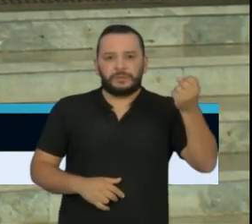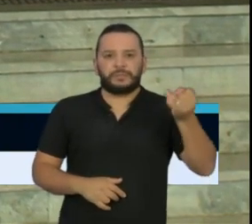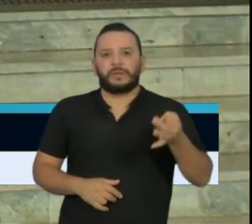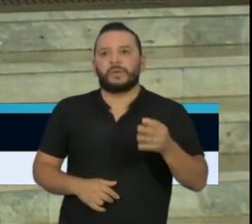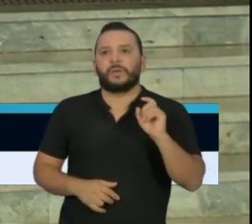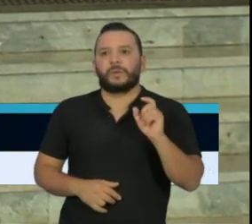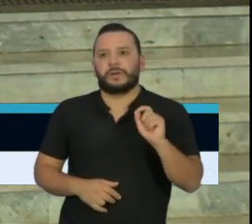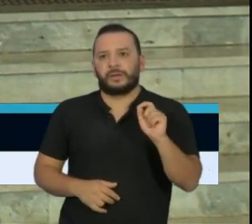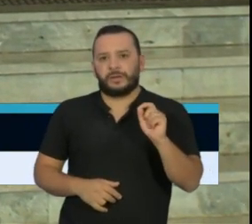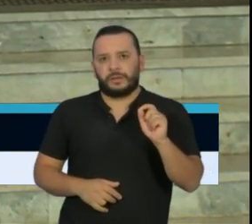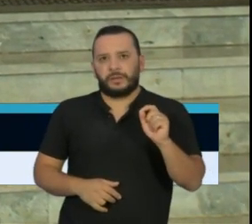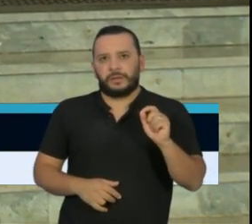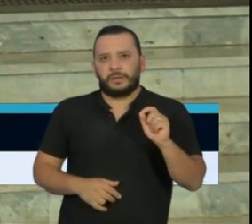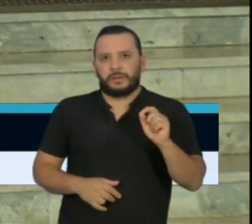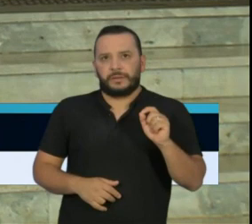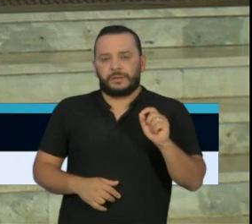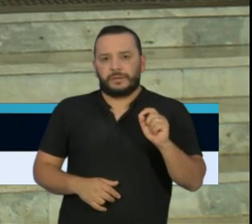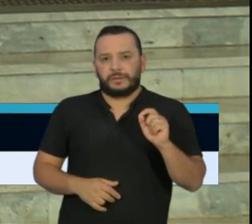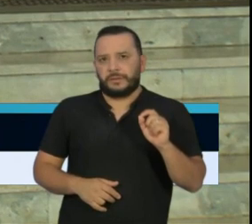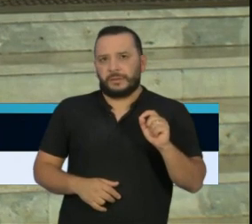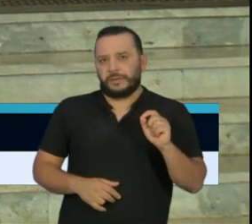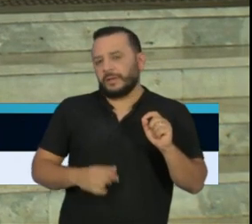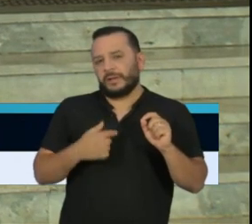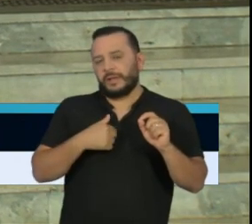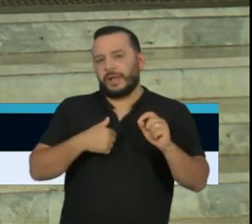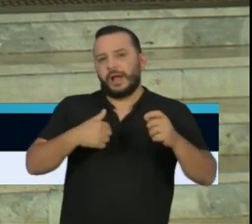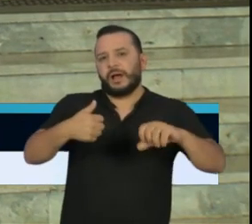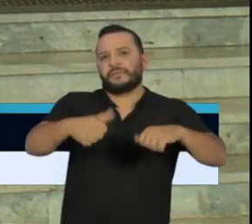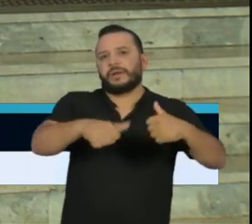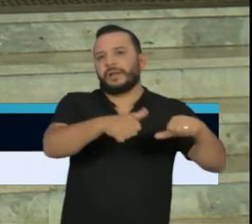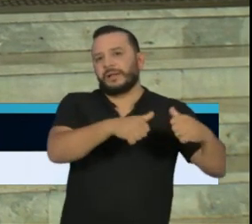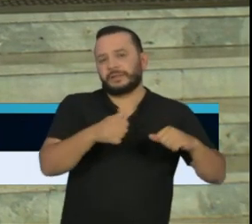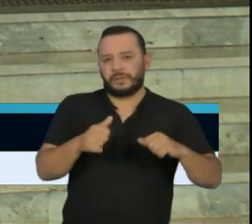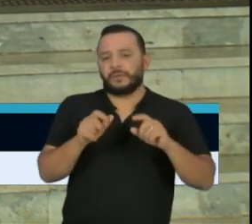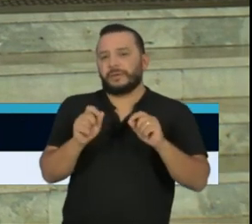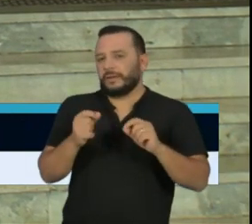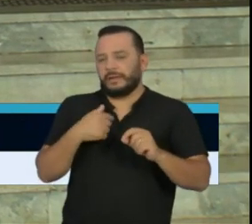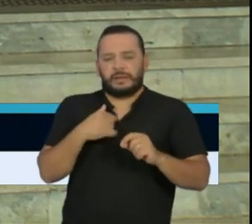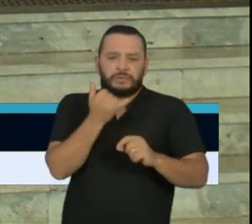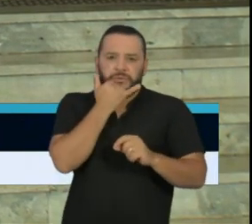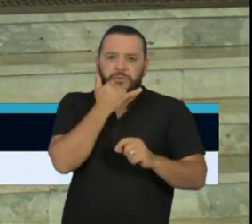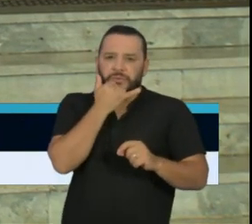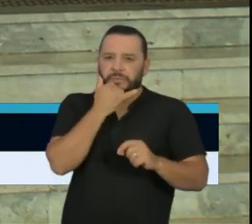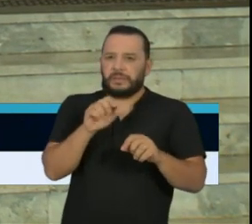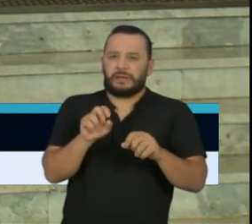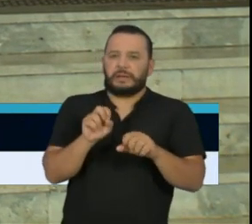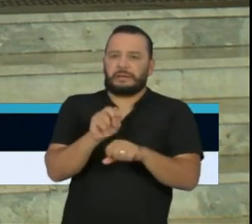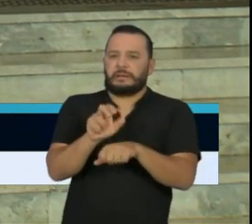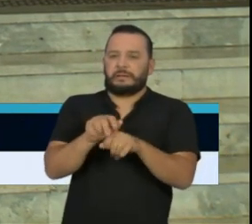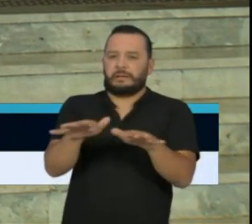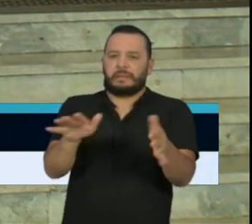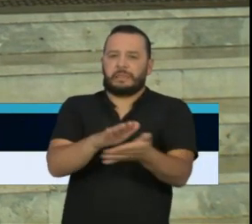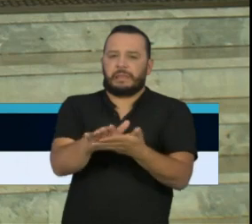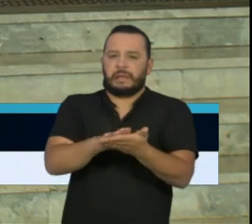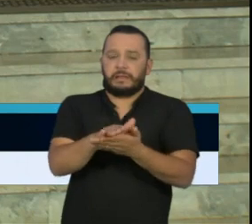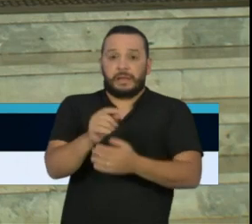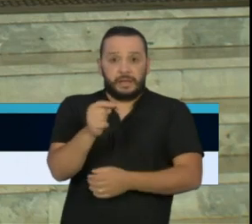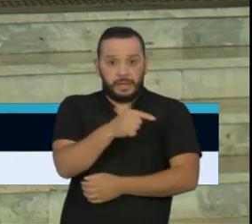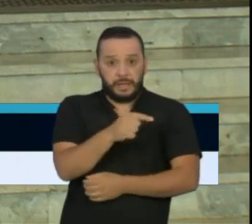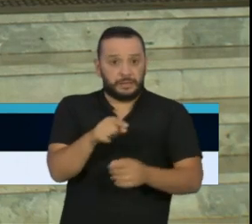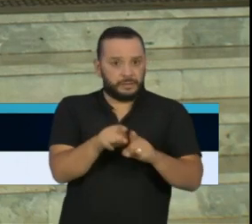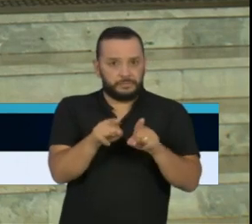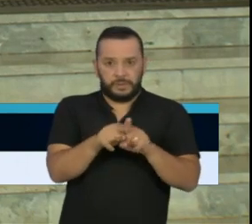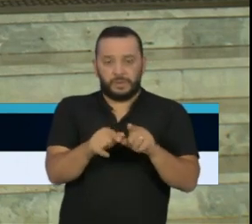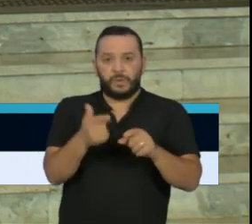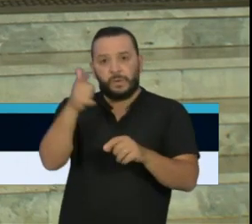que ele, no primeiro momento, teve uma avaliação que subestimou a epidemia. Ele e todo mundo. Nós tínhamos